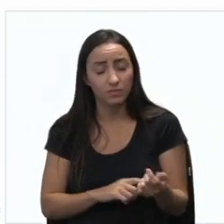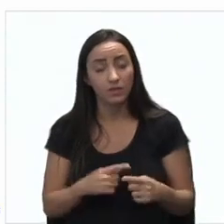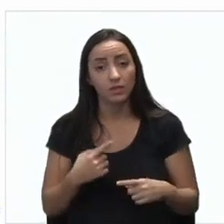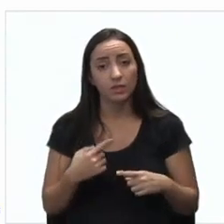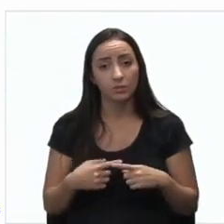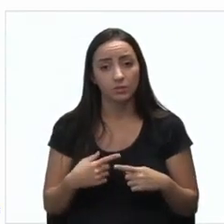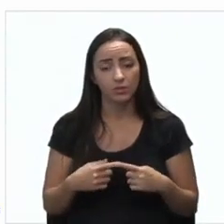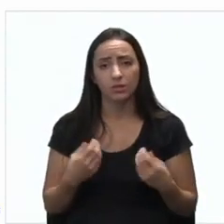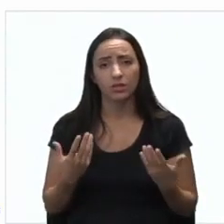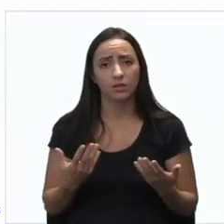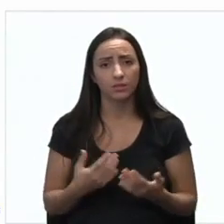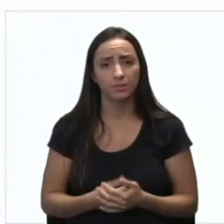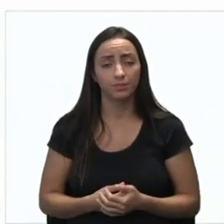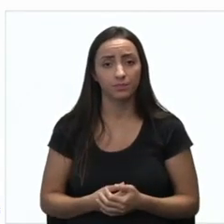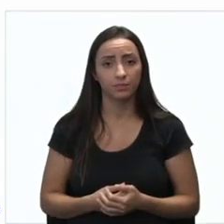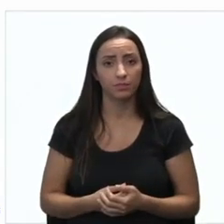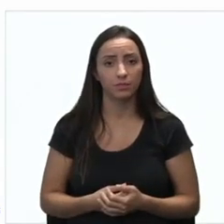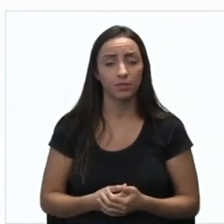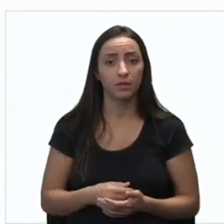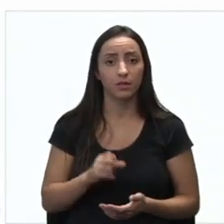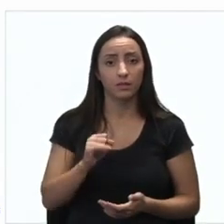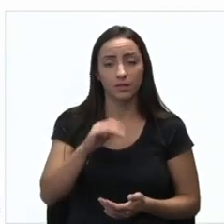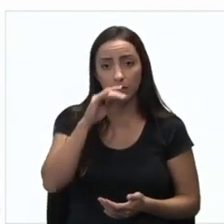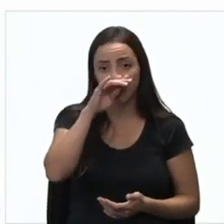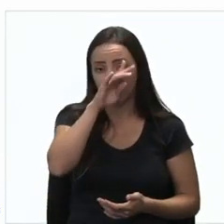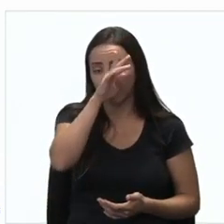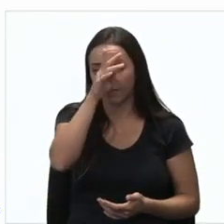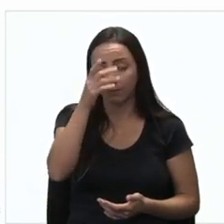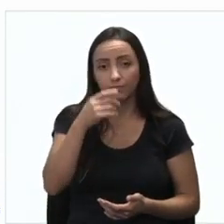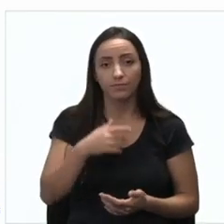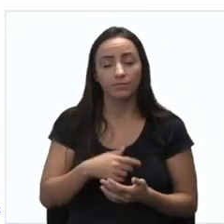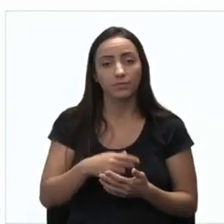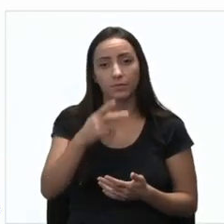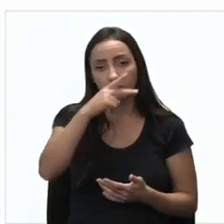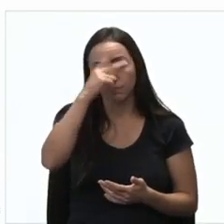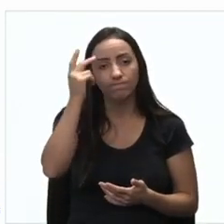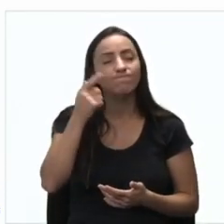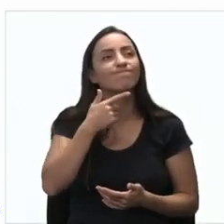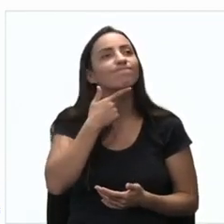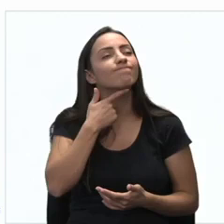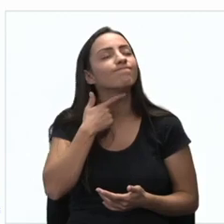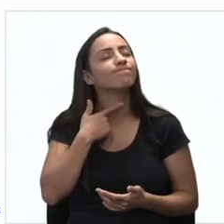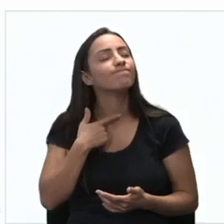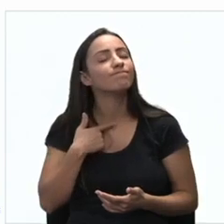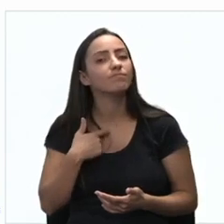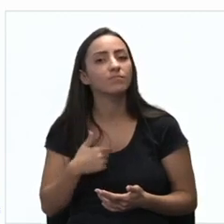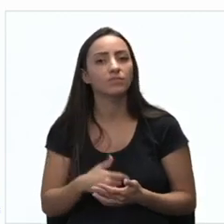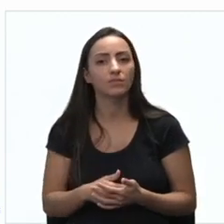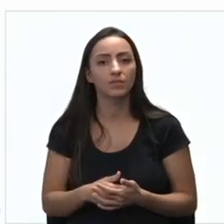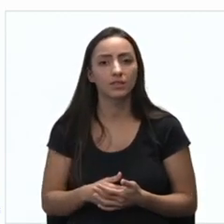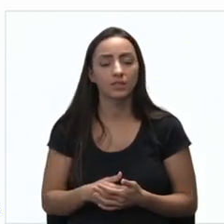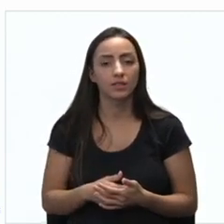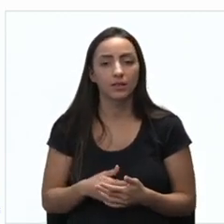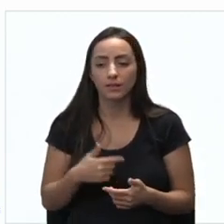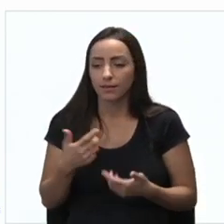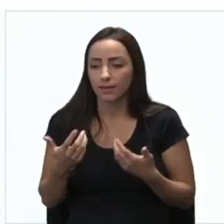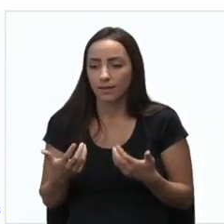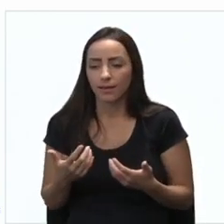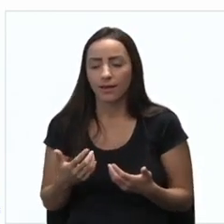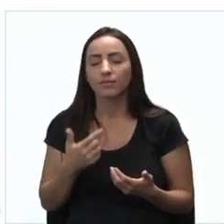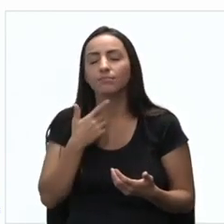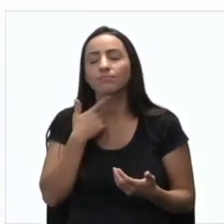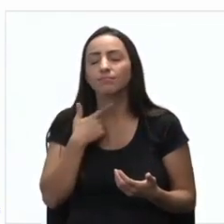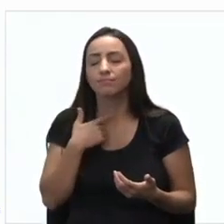quando o desejo do trabalhador se confronta com a realidade cotidiana do trabalho, né,